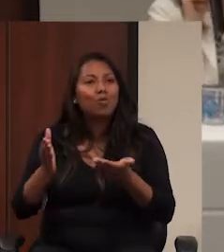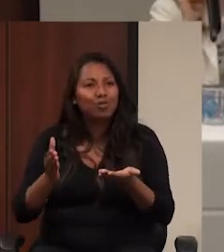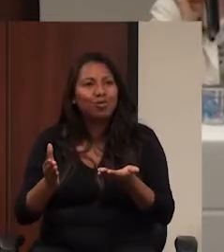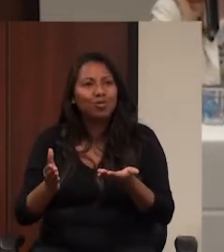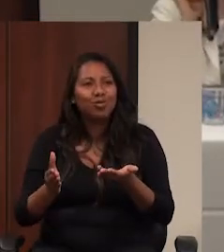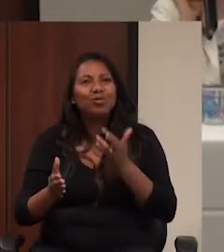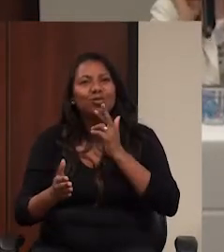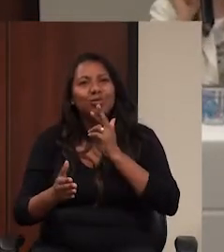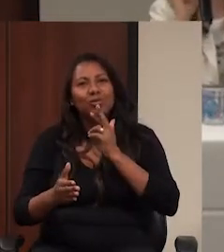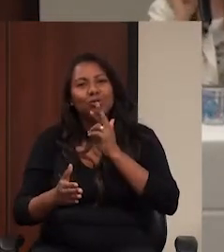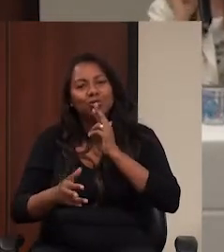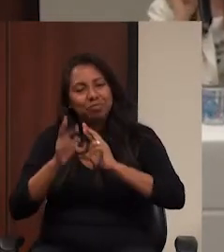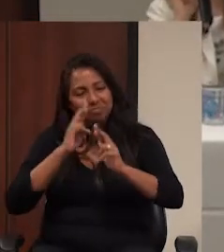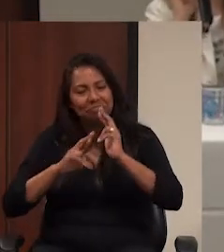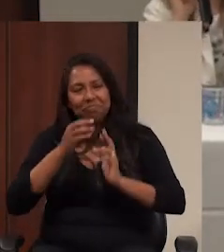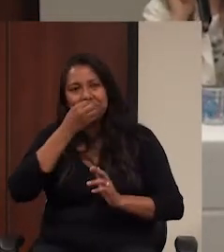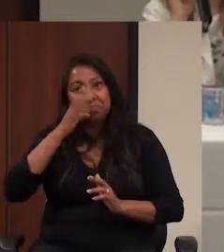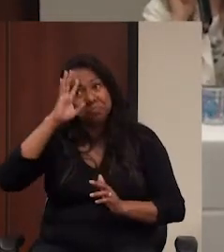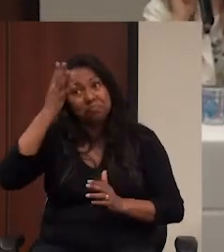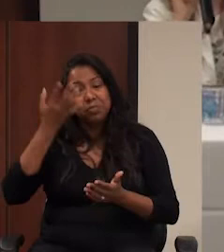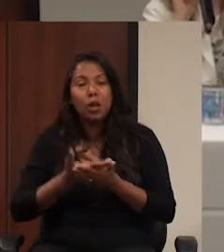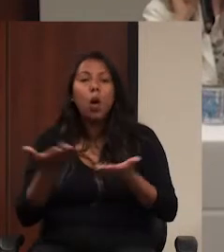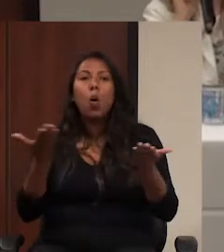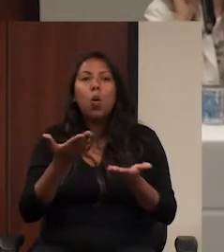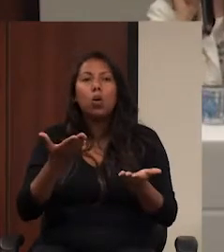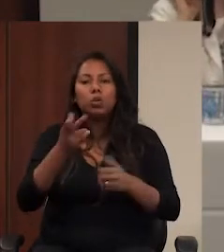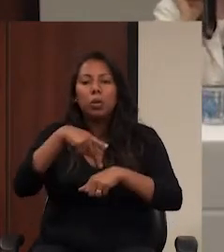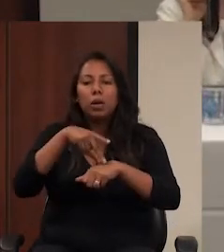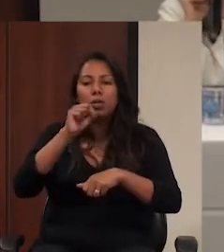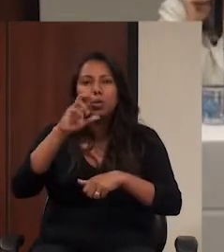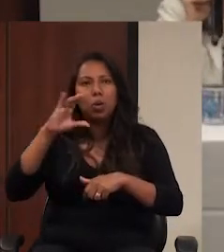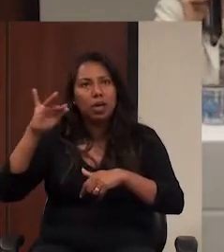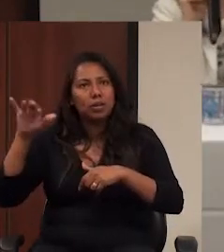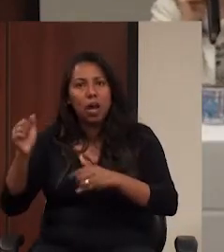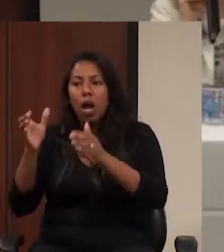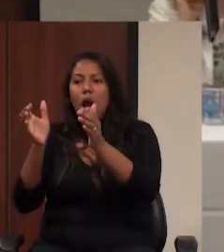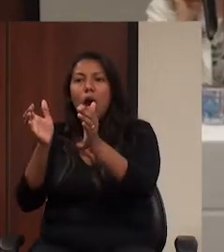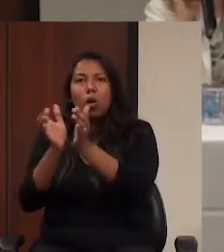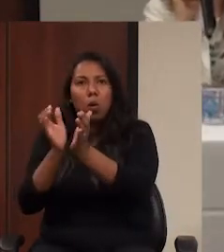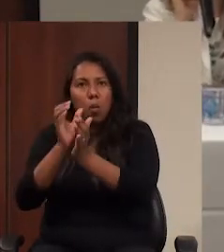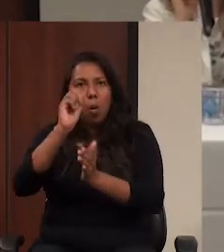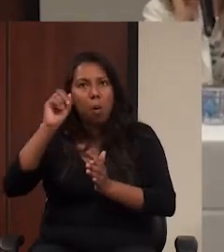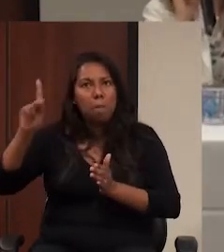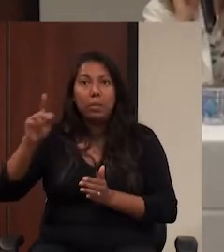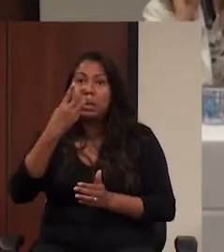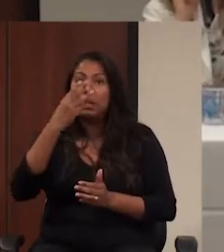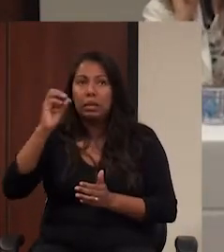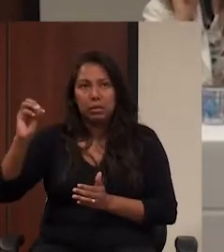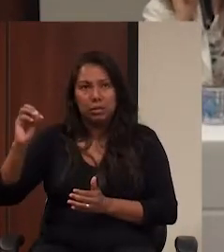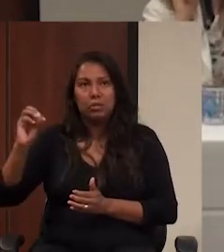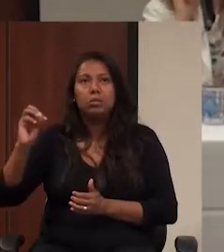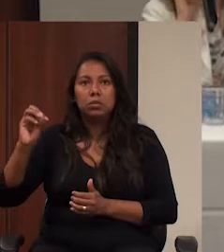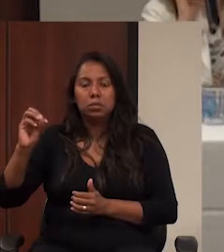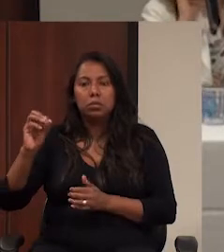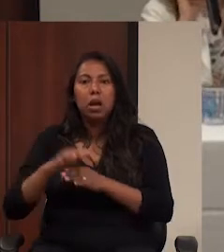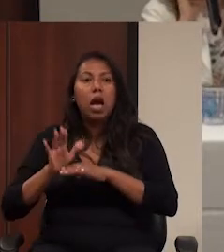que eu trouxe que eu achei interessantes. Hoje, na Suécia, tem cerca de 300 apoiadores, 300 ombudsmans pessoais, que